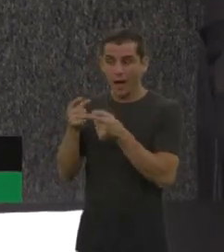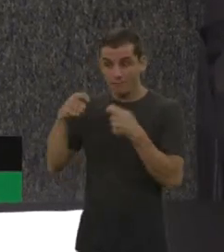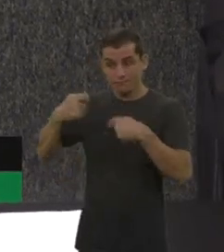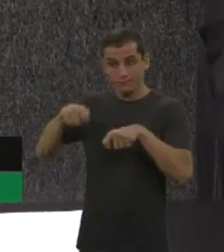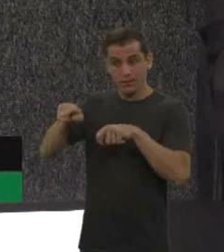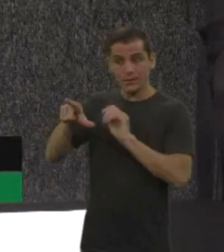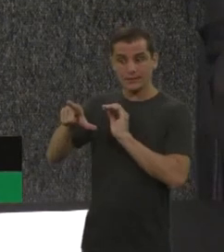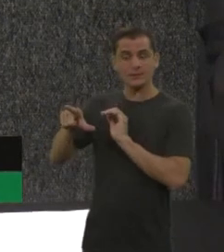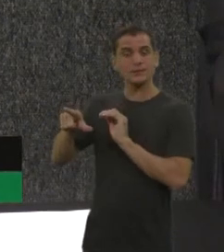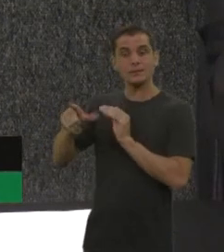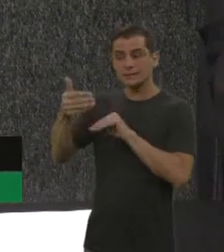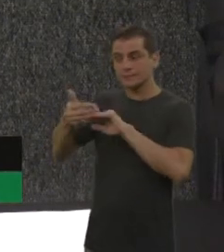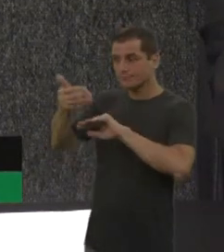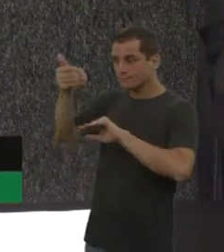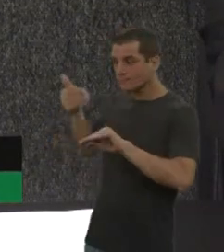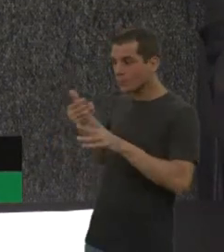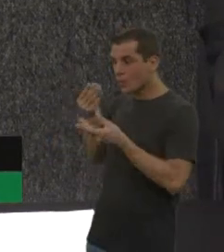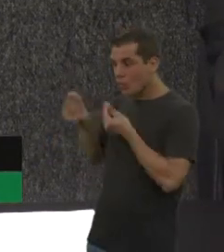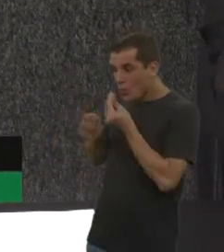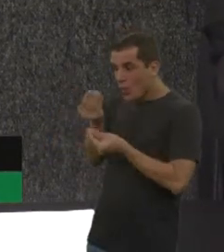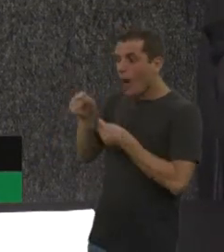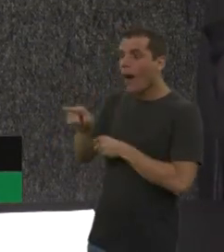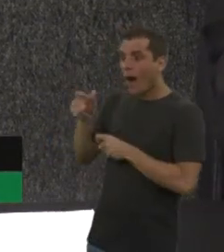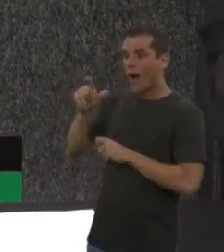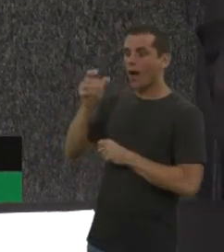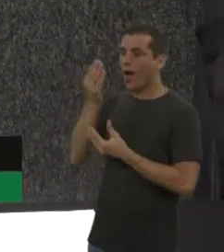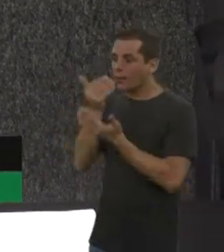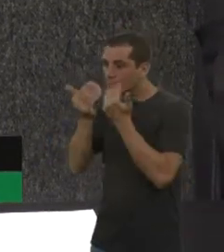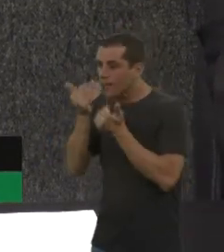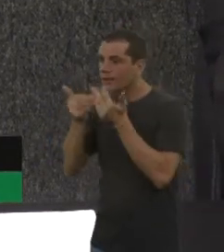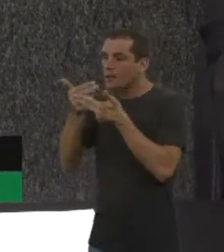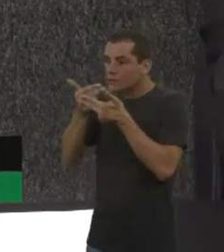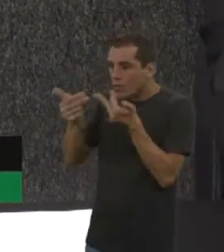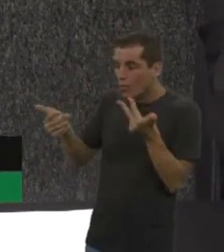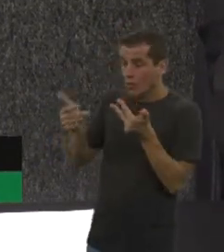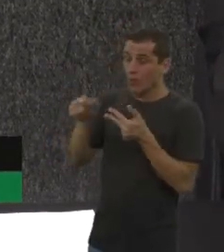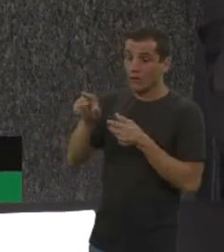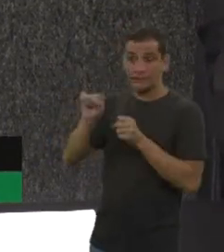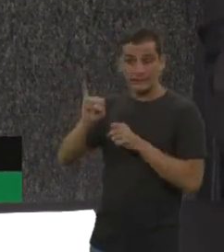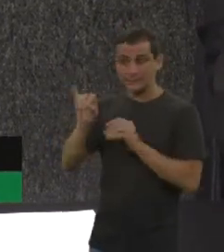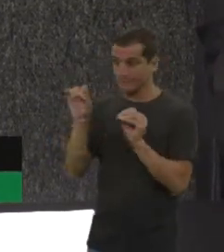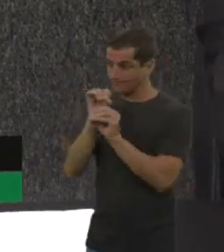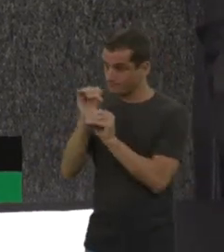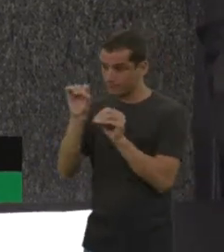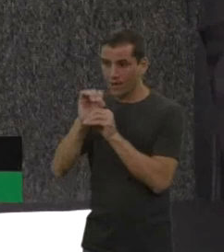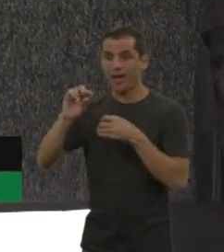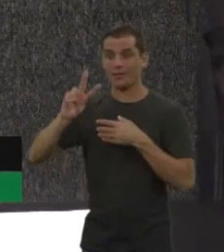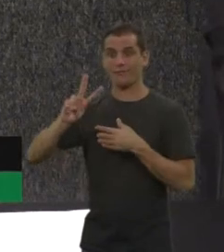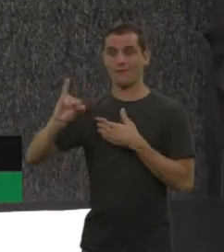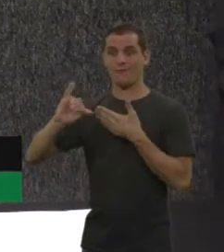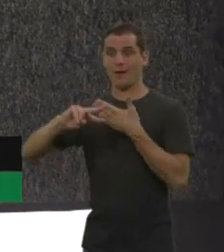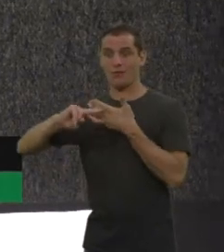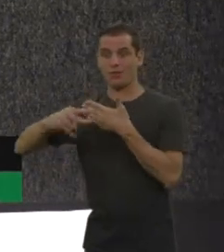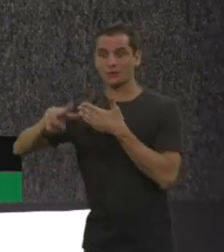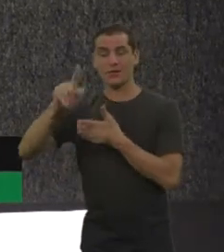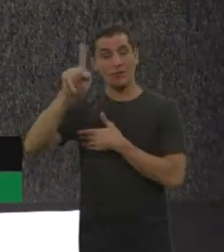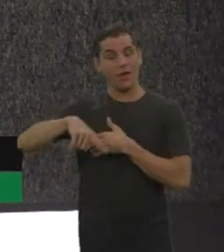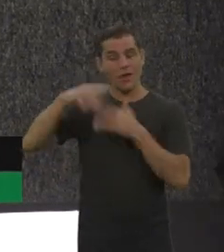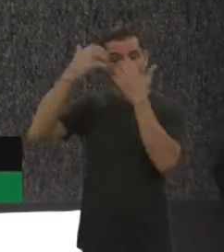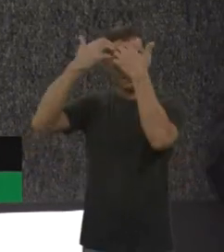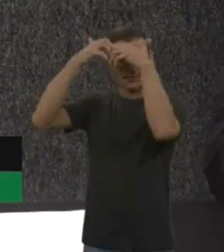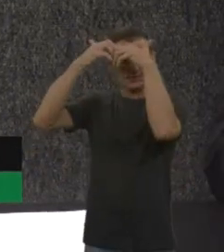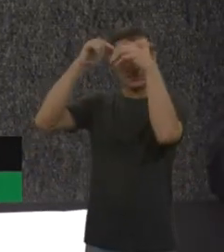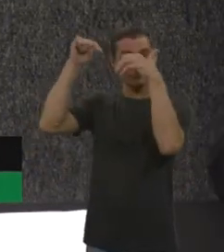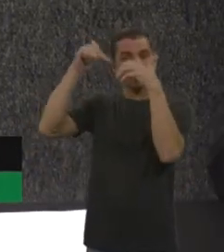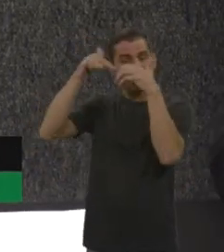de alimentação, vai ter uma lesão cerebral irreparável o resto da vida. Eu tive,